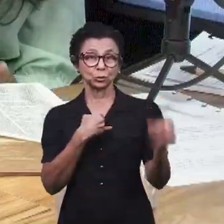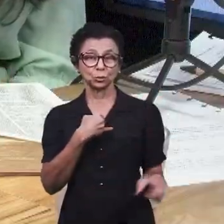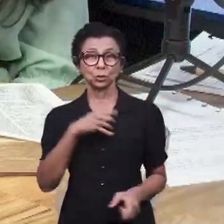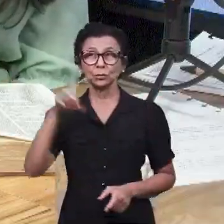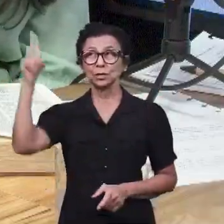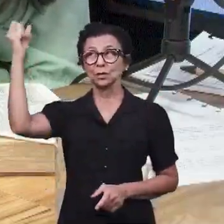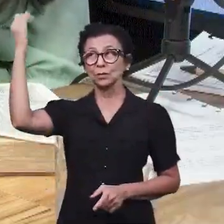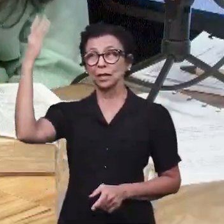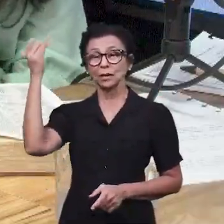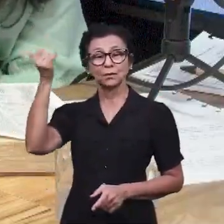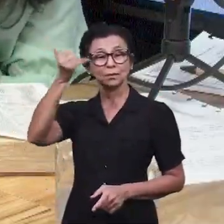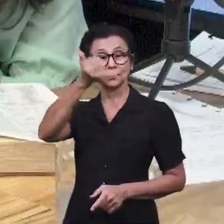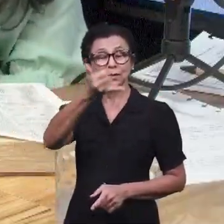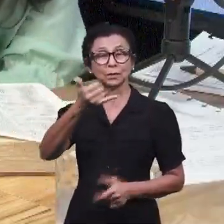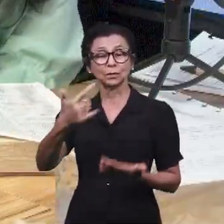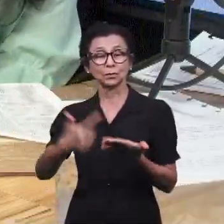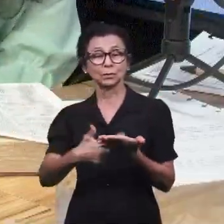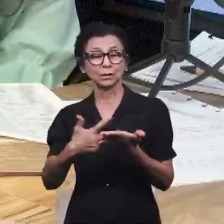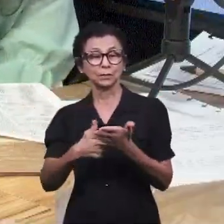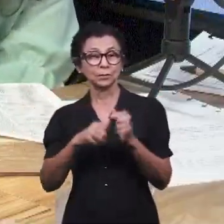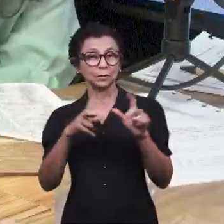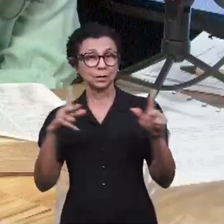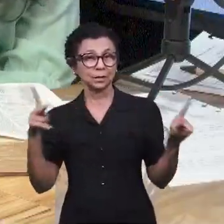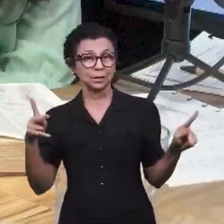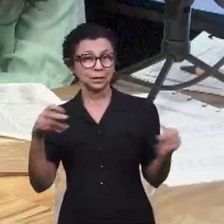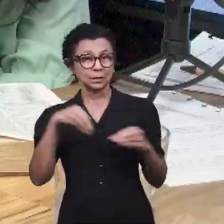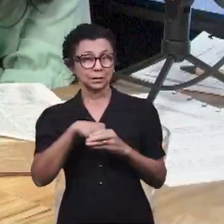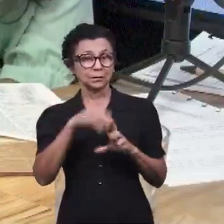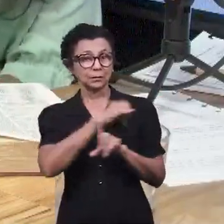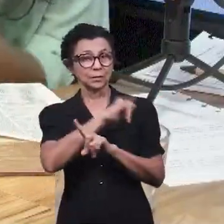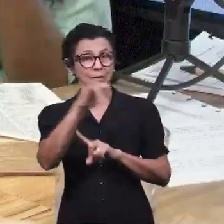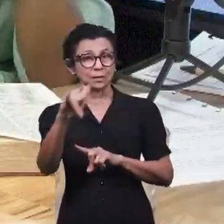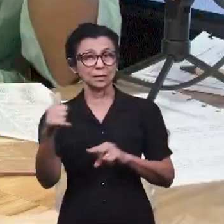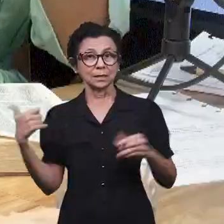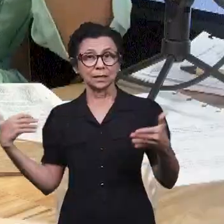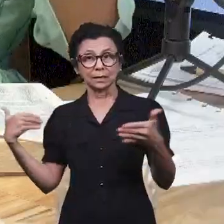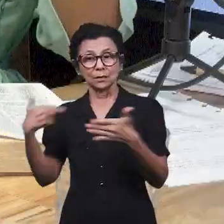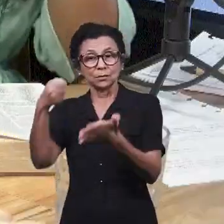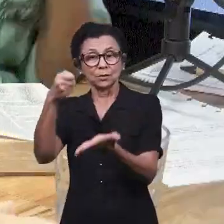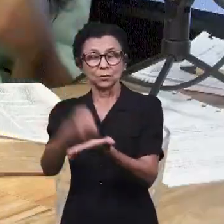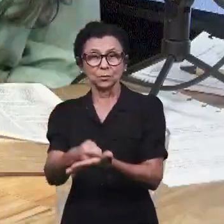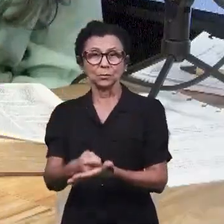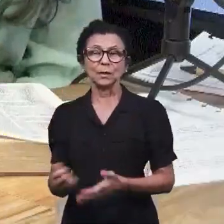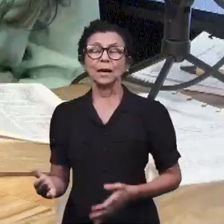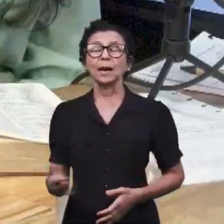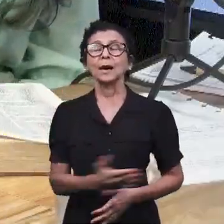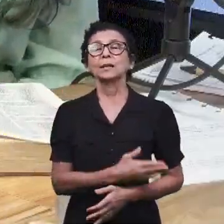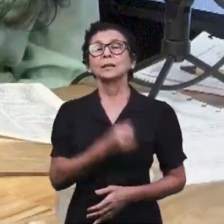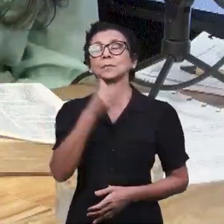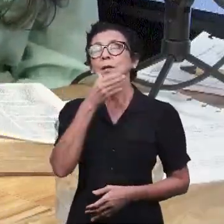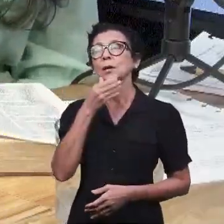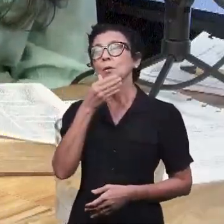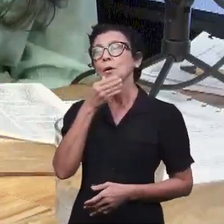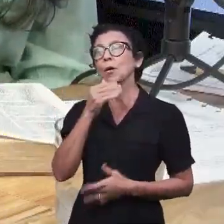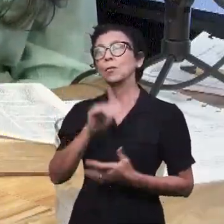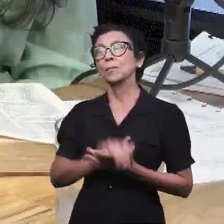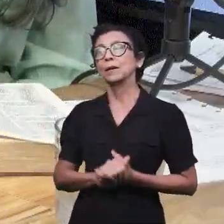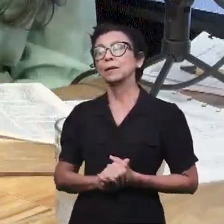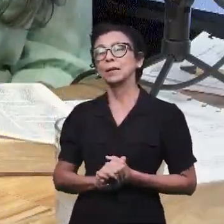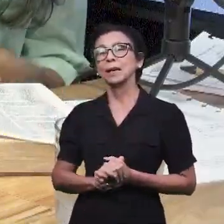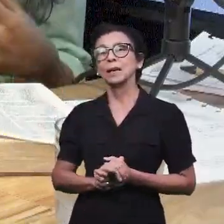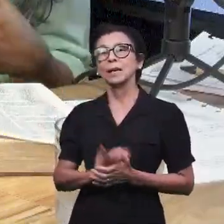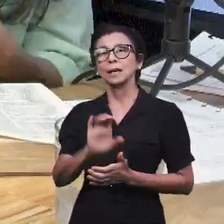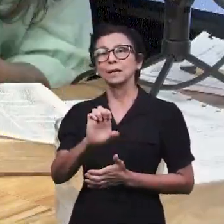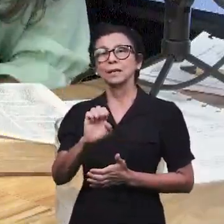tem profecias que se cumprem até os nossos dias. Me lembrei também daquela experiência de Estevão, né? Que